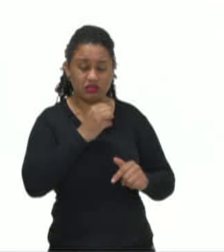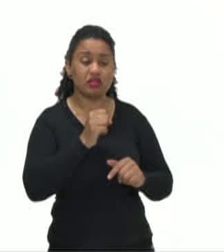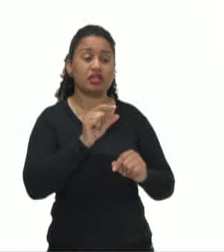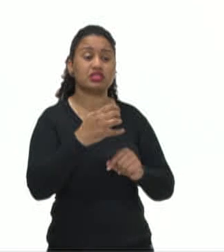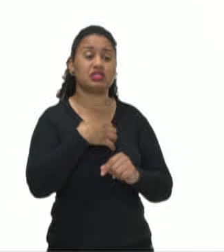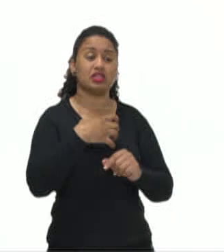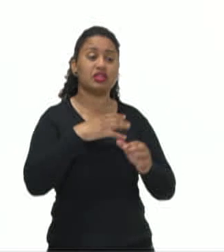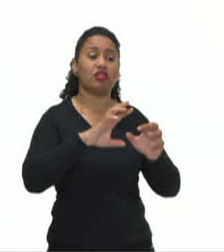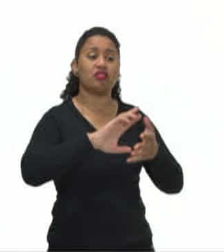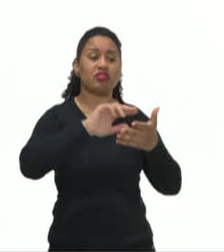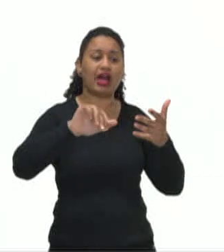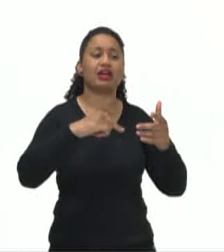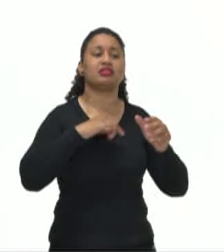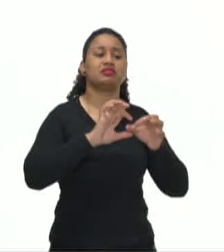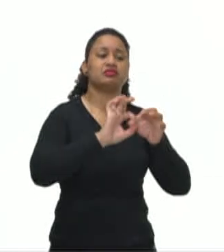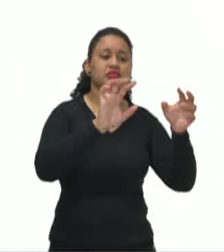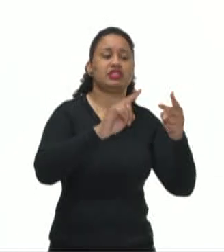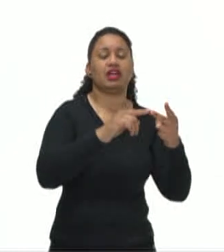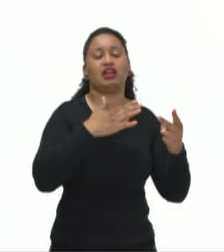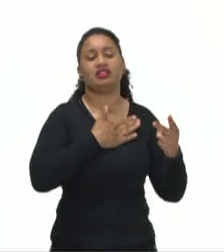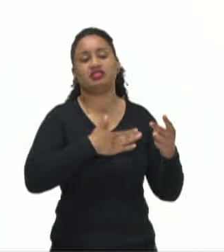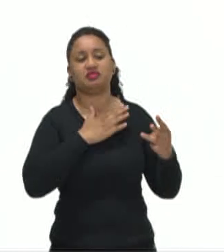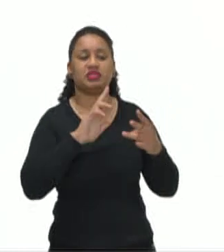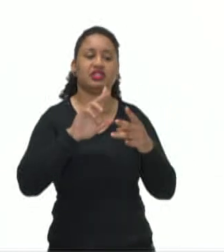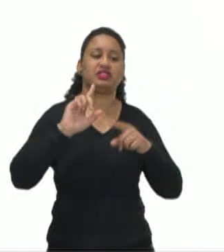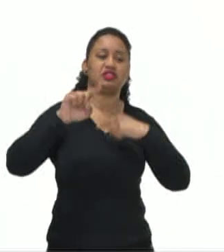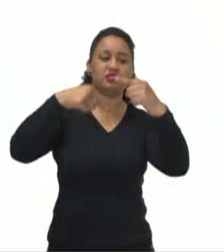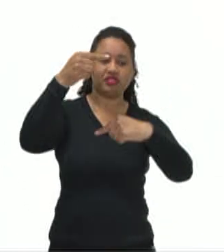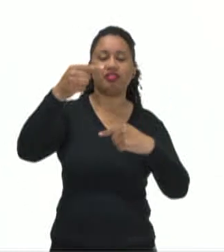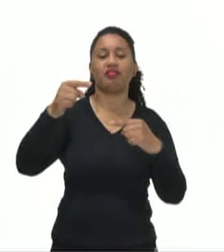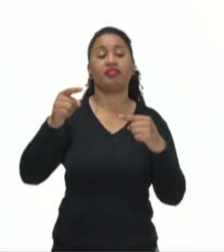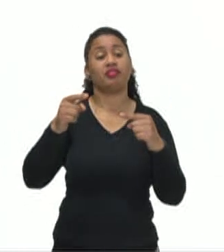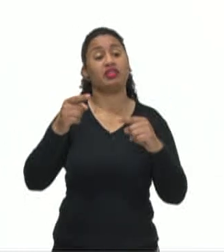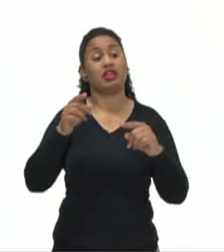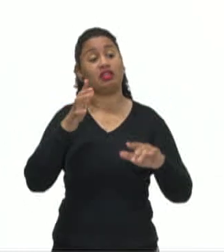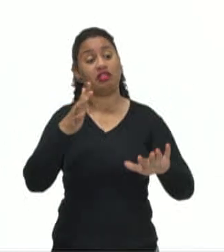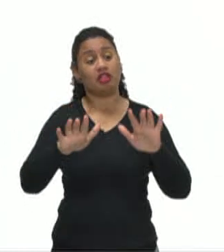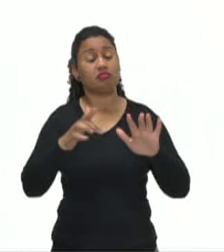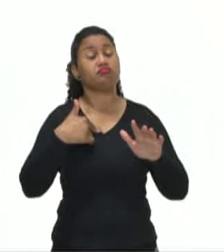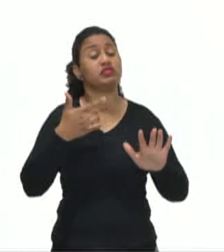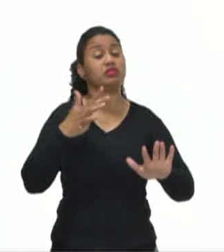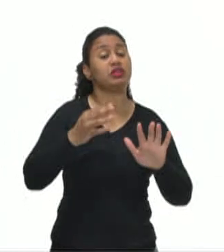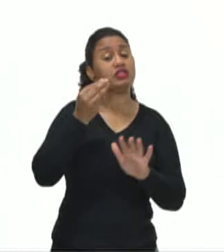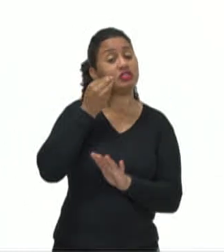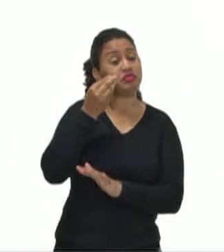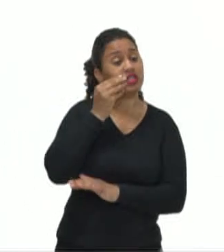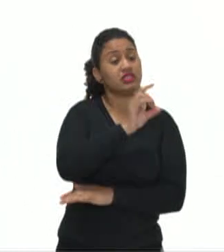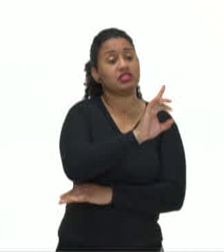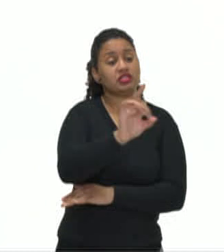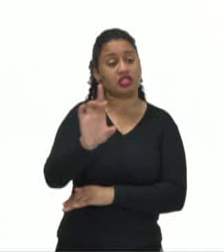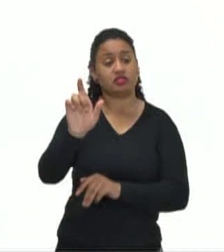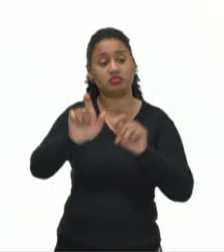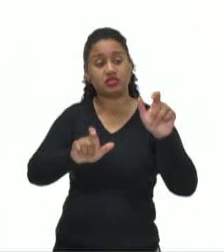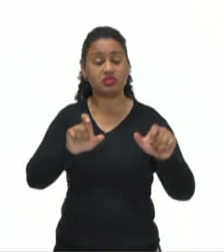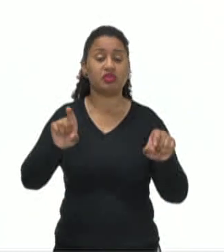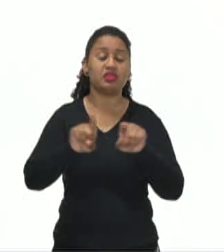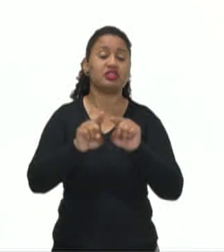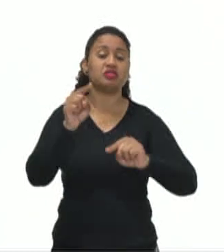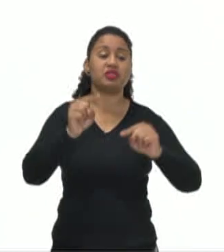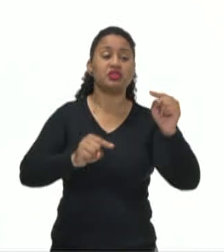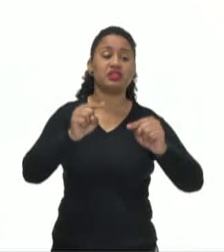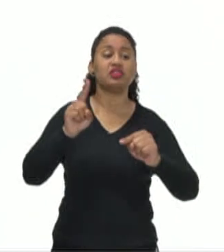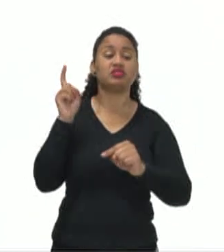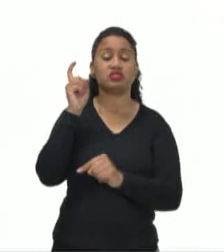como liberdade, prazer, superação, a depender da expectativa e experiência de cada pessoa e do nível